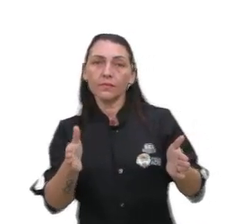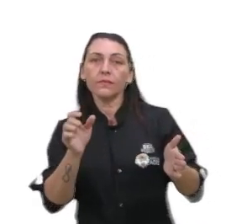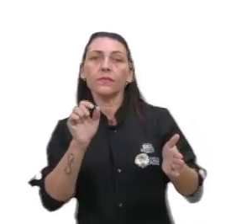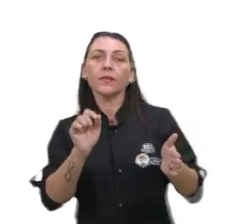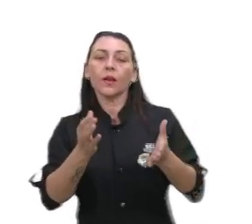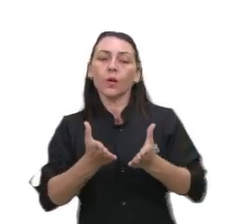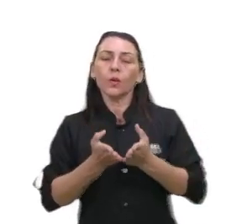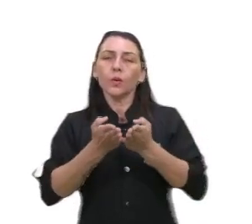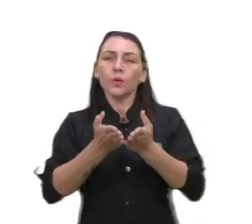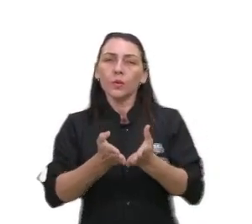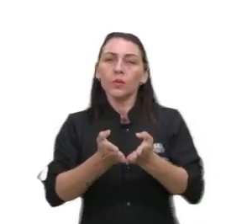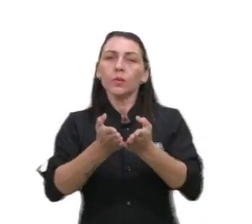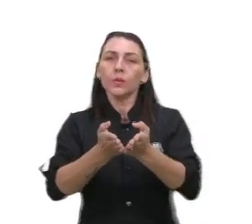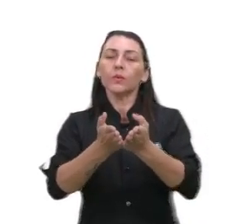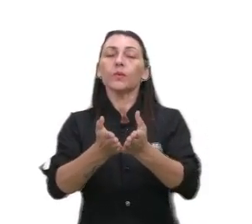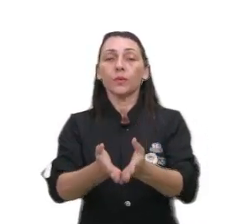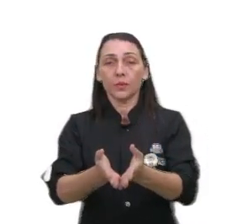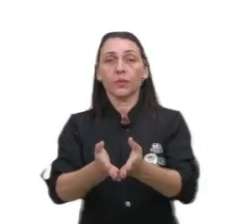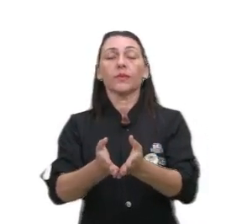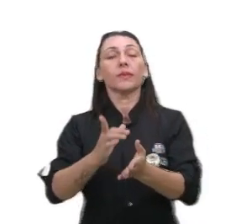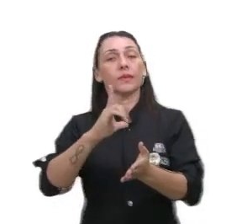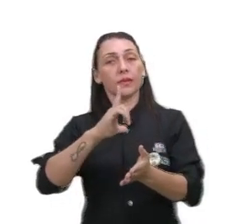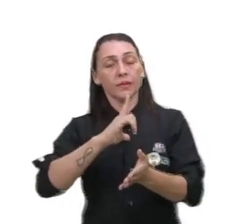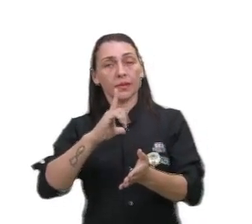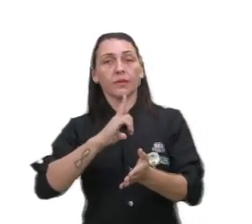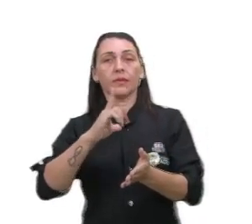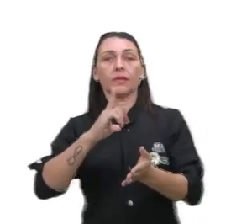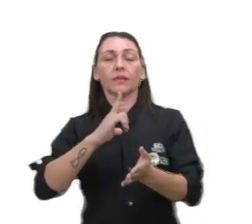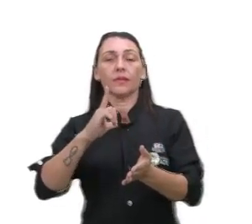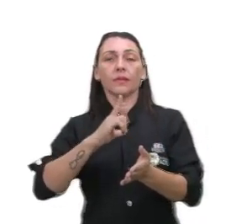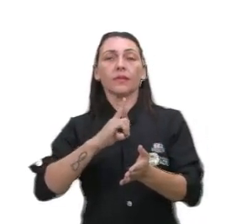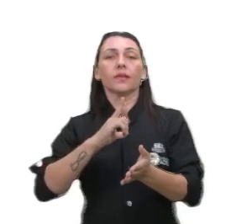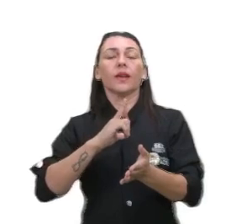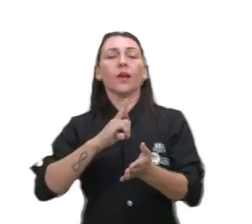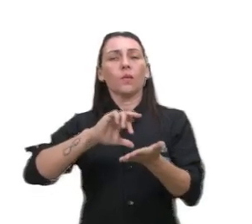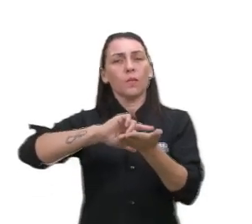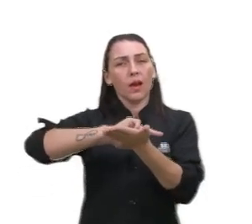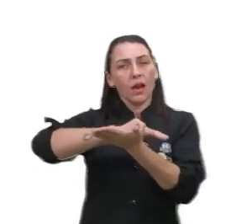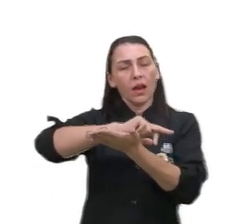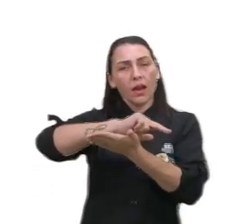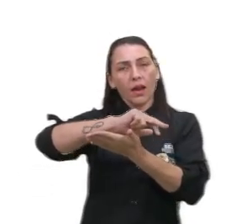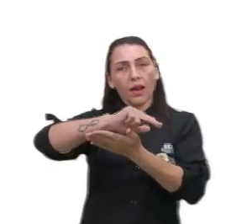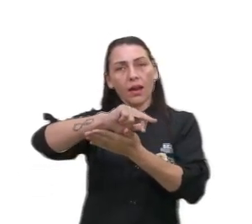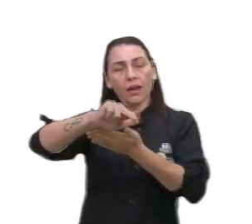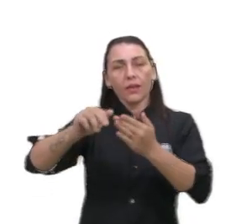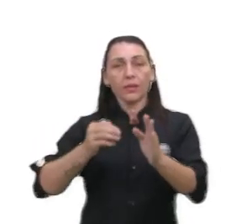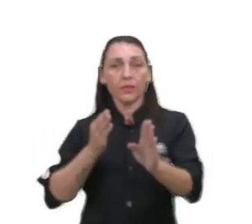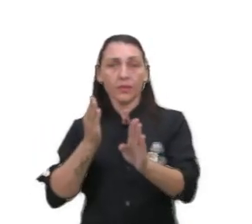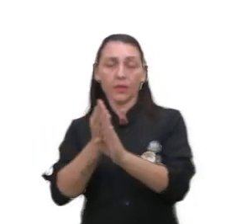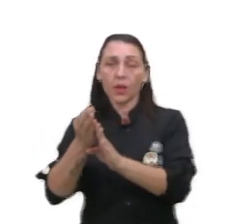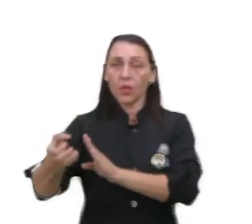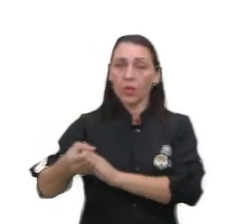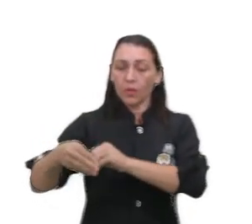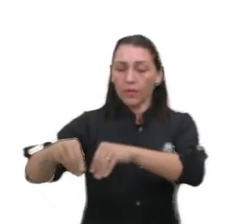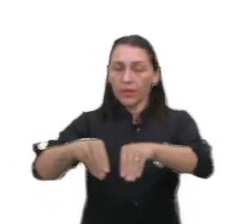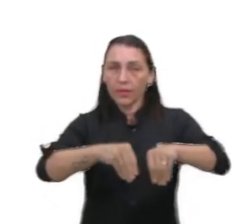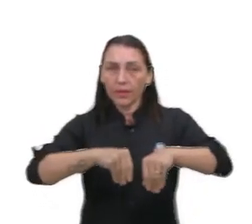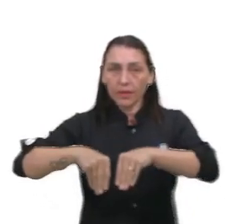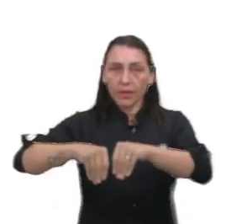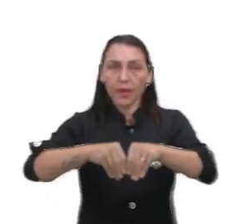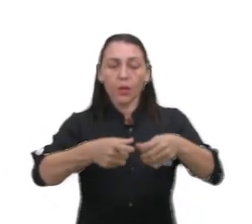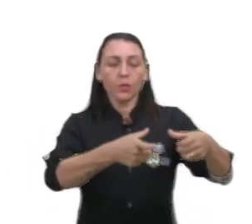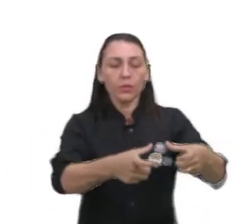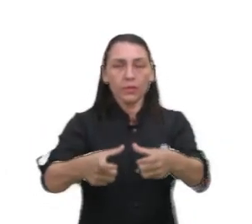as grandes navegações. A gente tem aí o descobrimento de várias novas terras, de vários